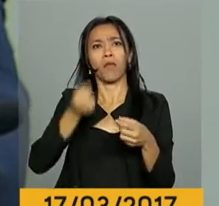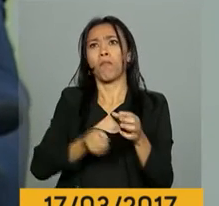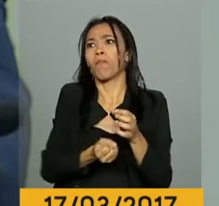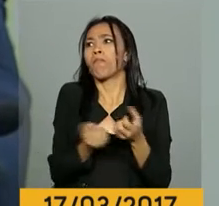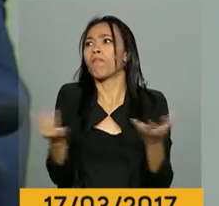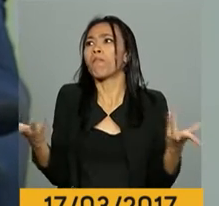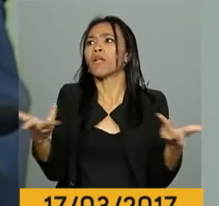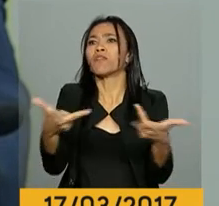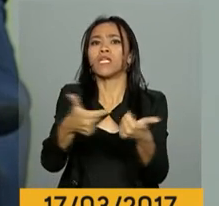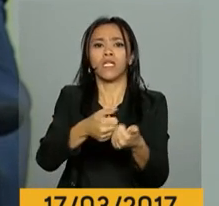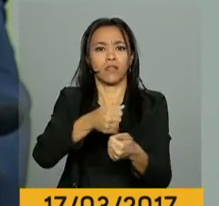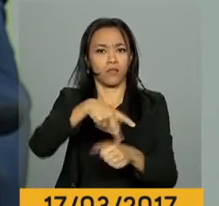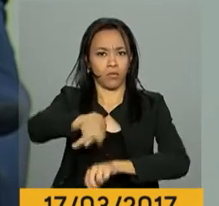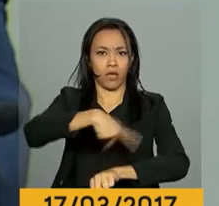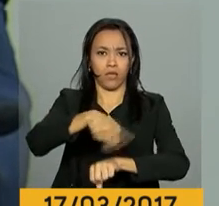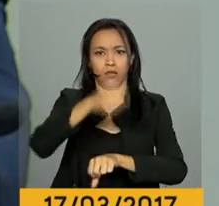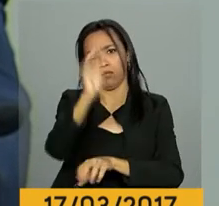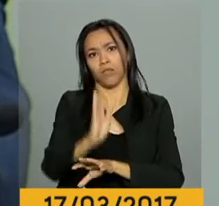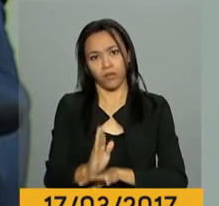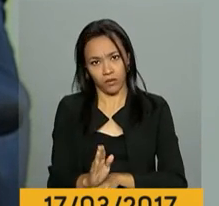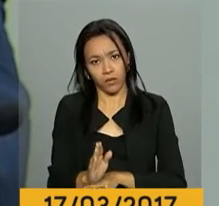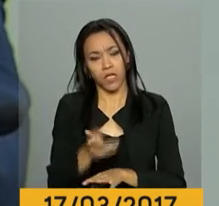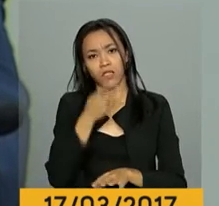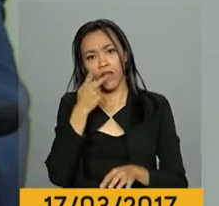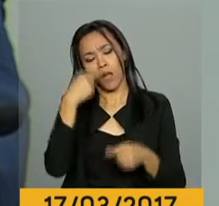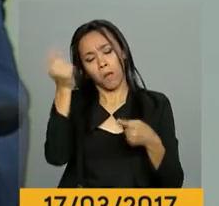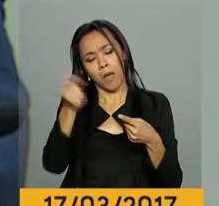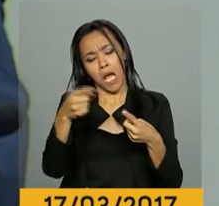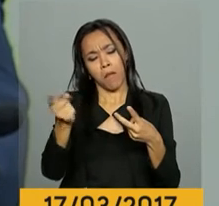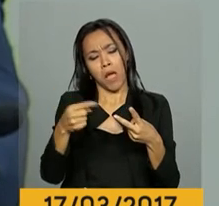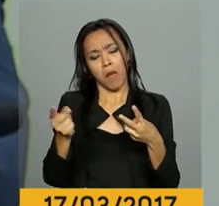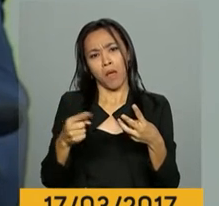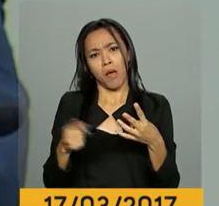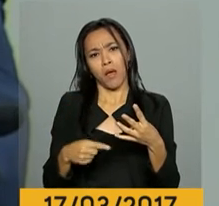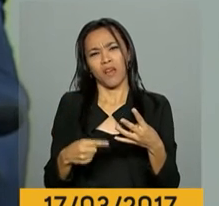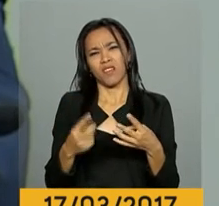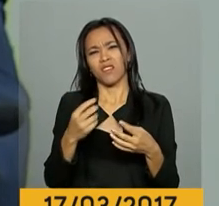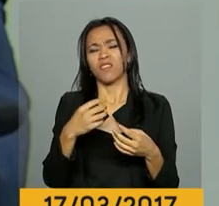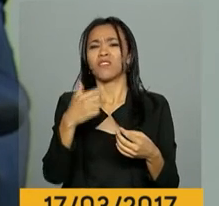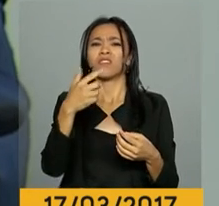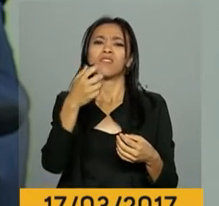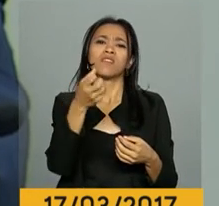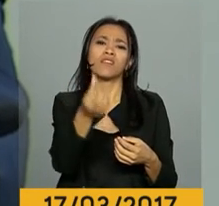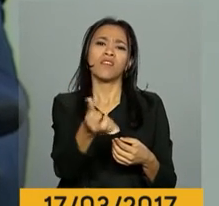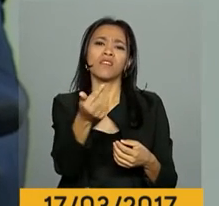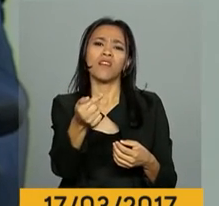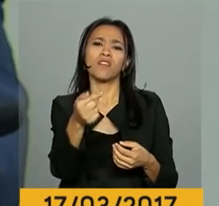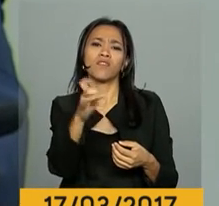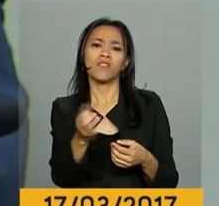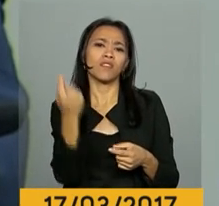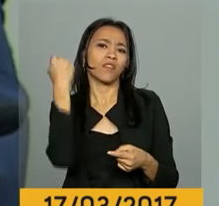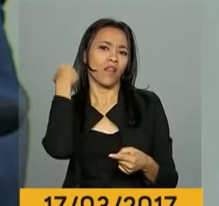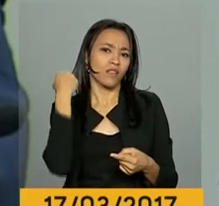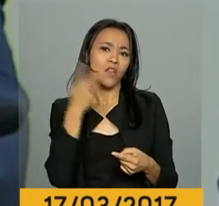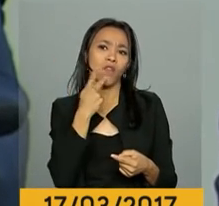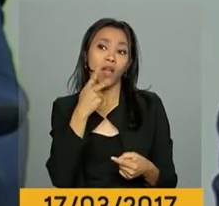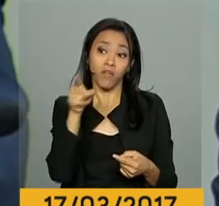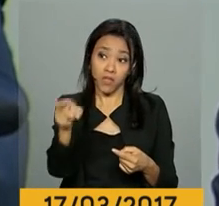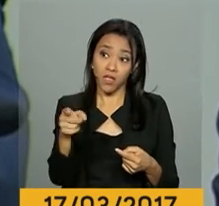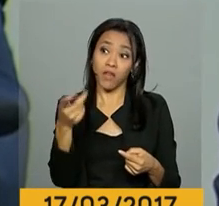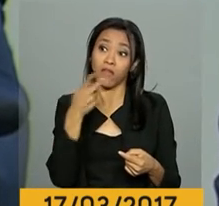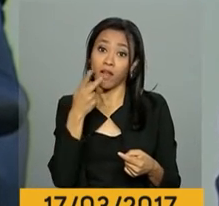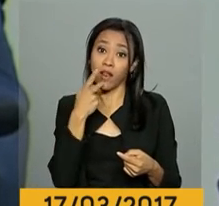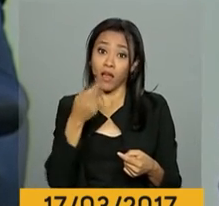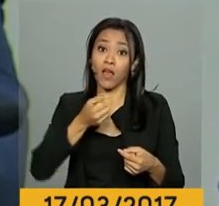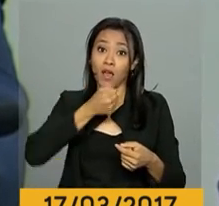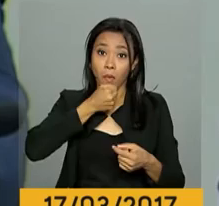país que salientaram, não diriam há 6, 7 meses atrás, que eu disse, olha, eu vou pedir aos senhores que ao invés de falarem com a